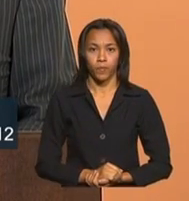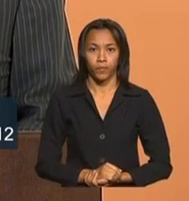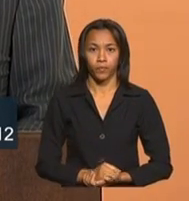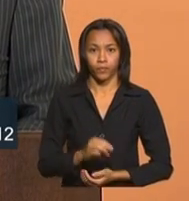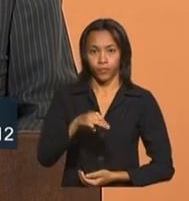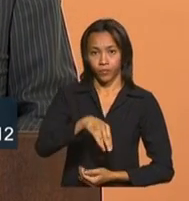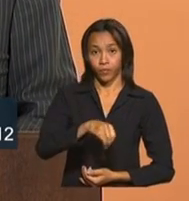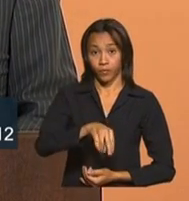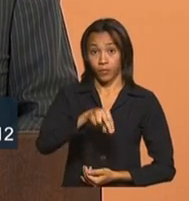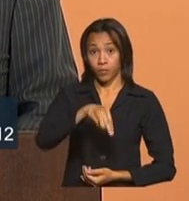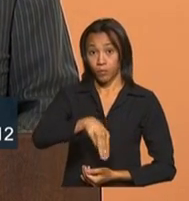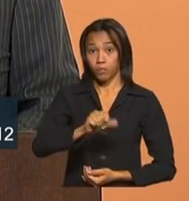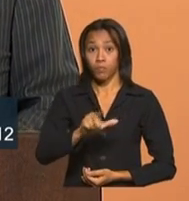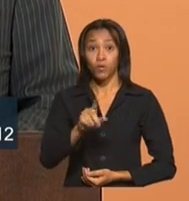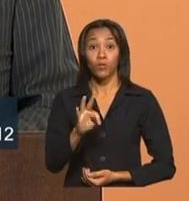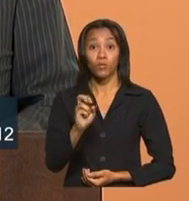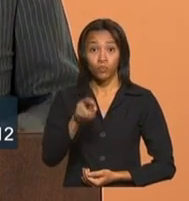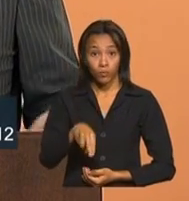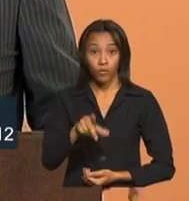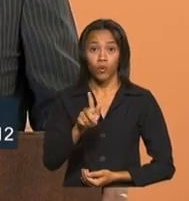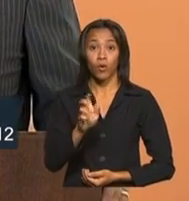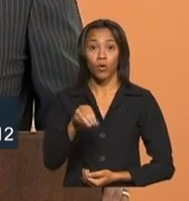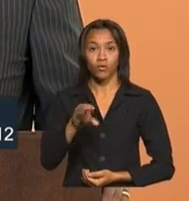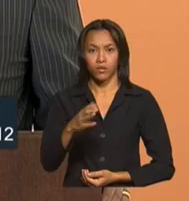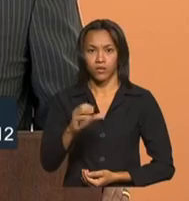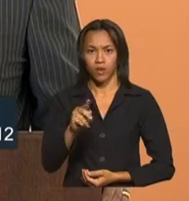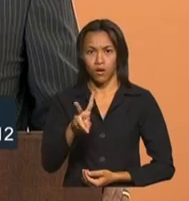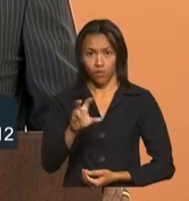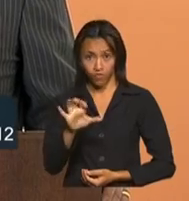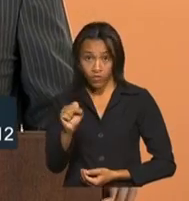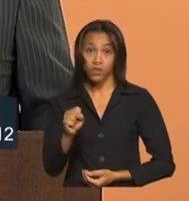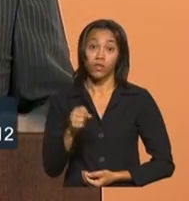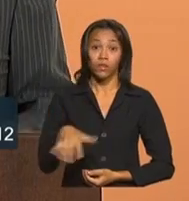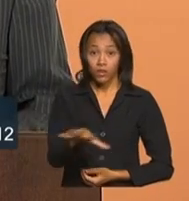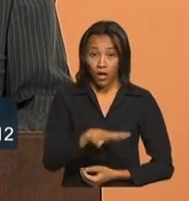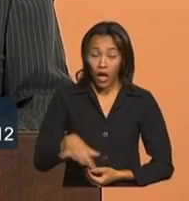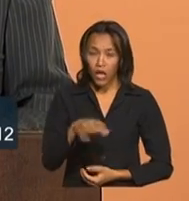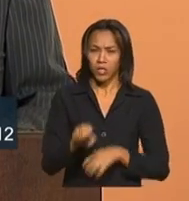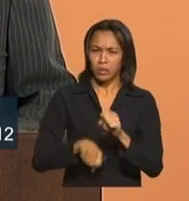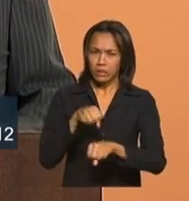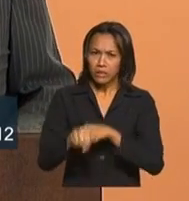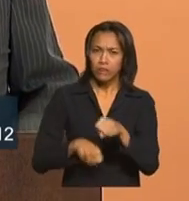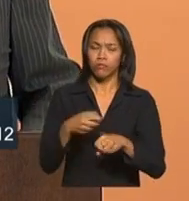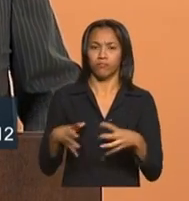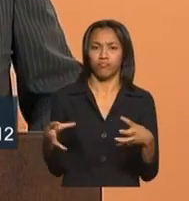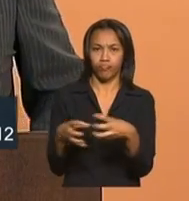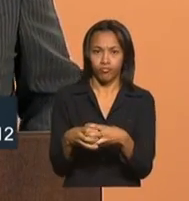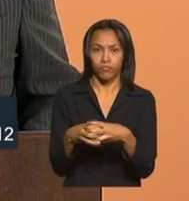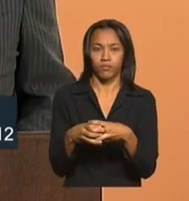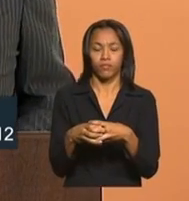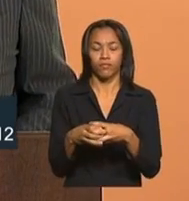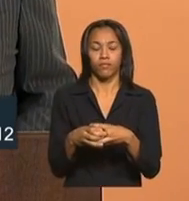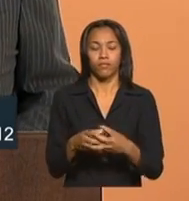Newton Gonçalves, do Ministério Motociclístico Esquadrão de Cristo.